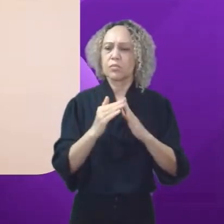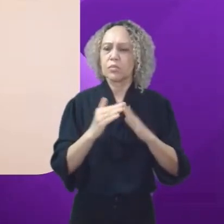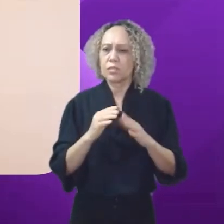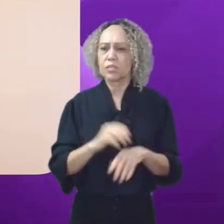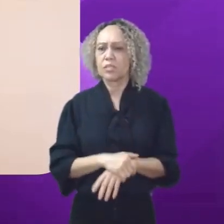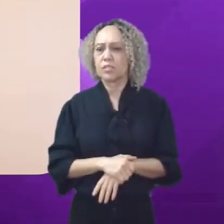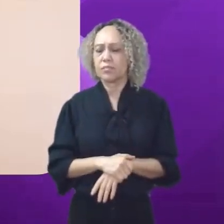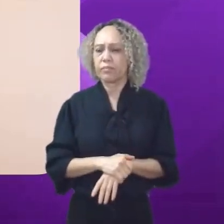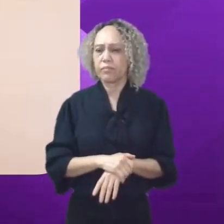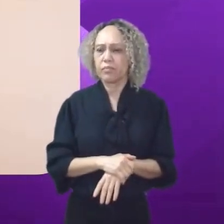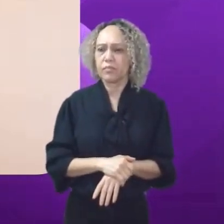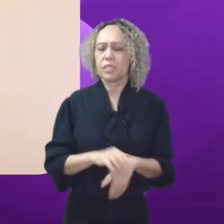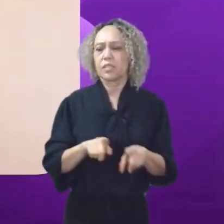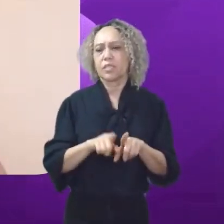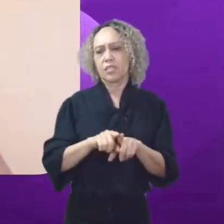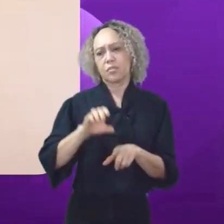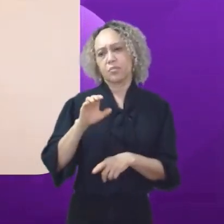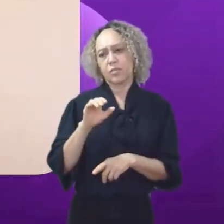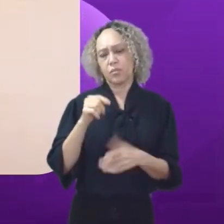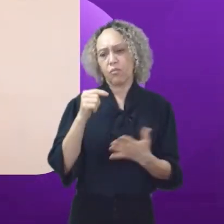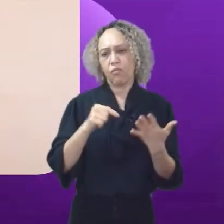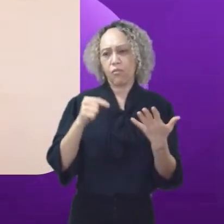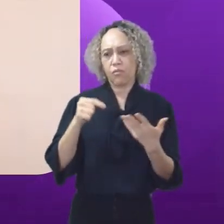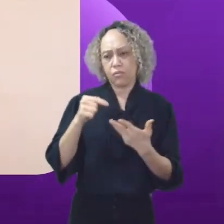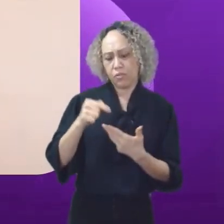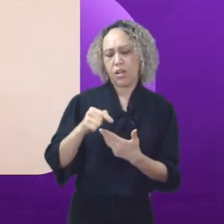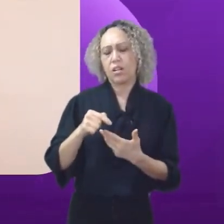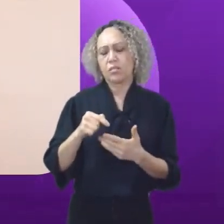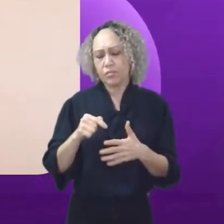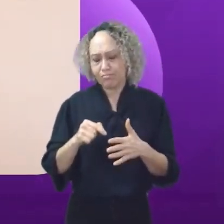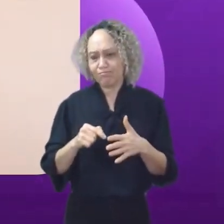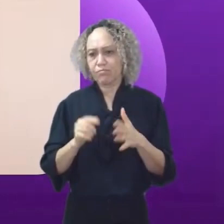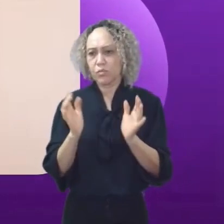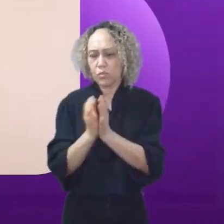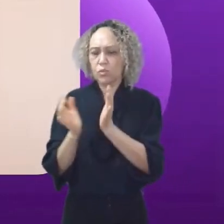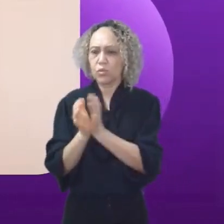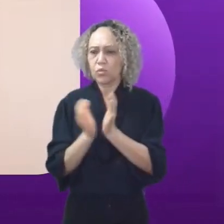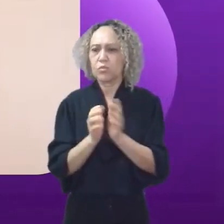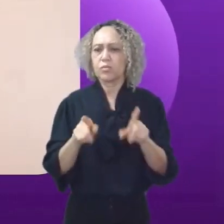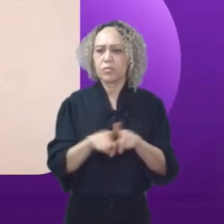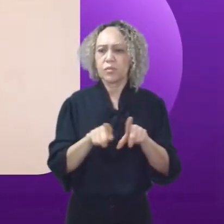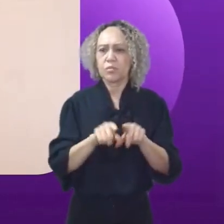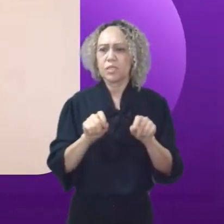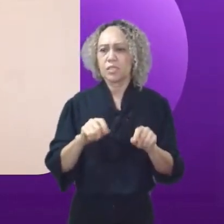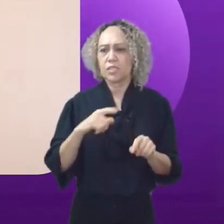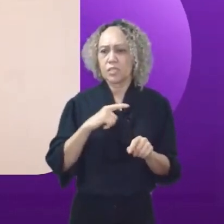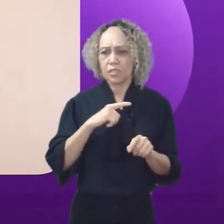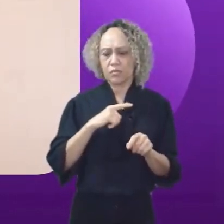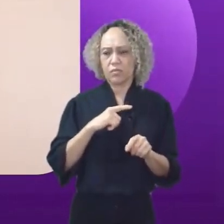Luta pela Moradia, o CNP, né? Entre outros, sempre também tiveram um